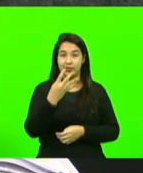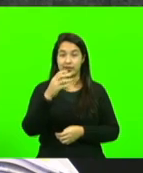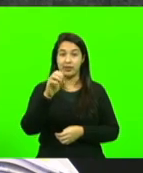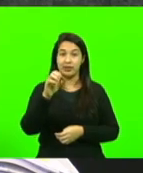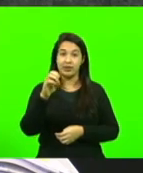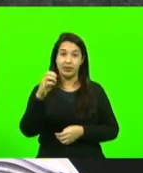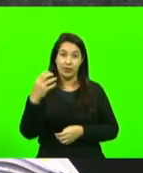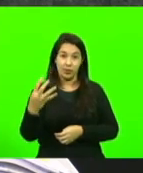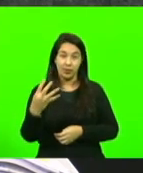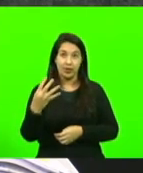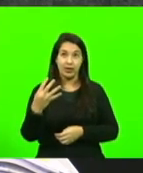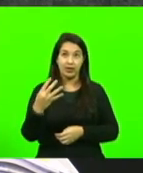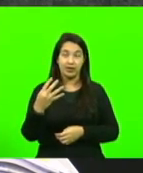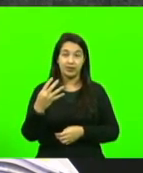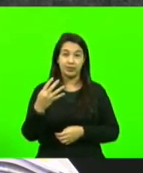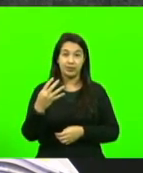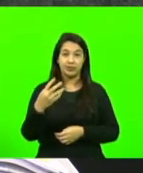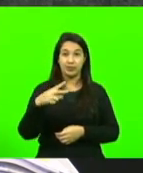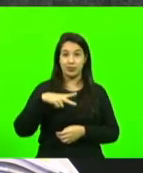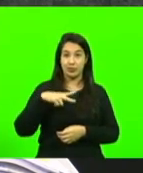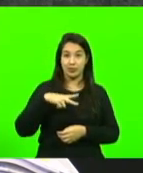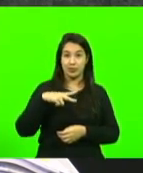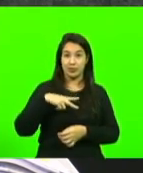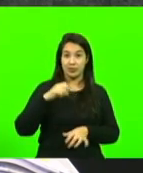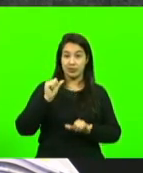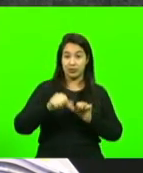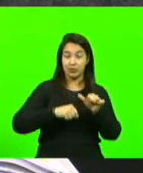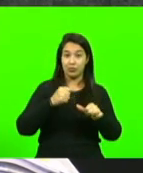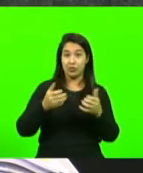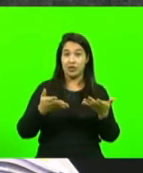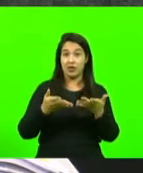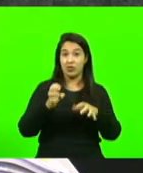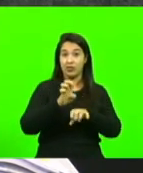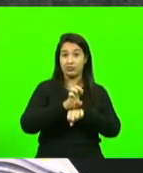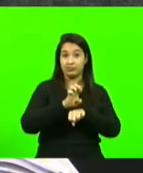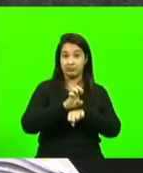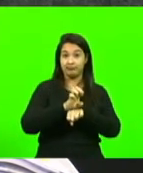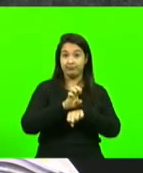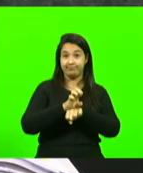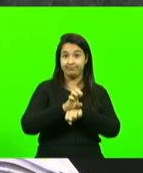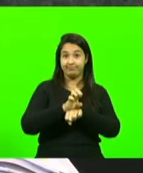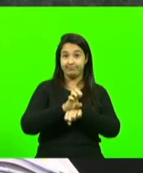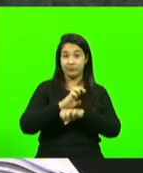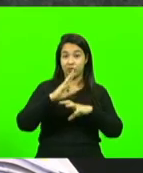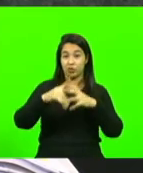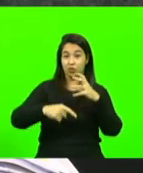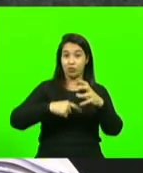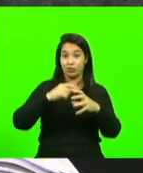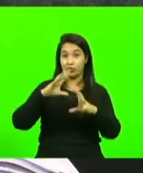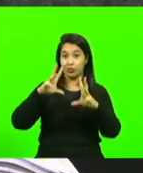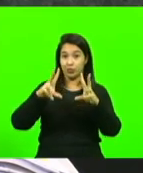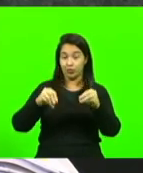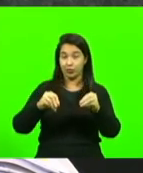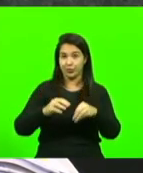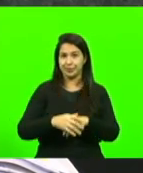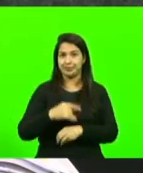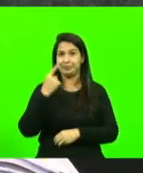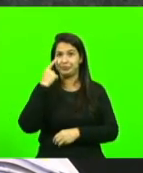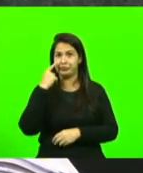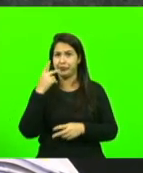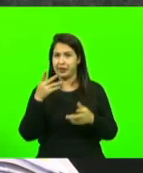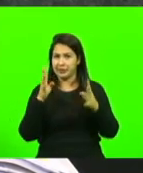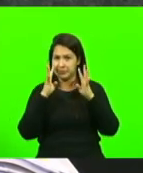10 privatizações errei estatizações mundo afora bom então Olhe bem tá